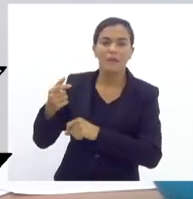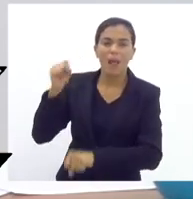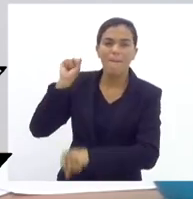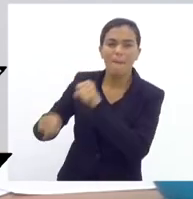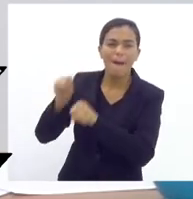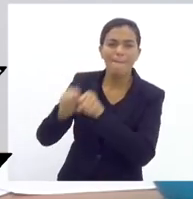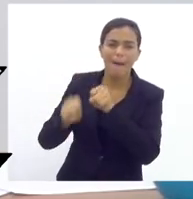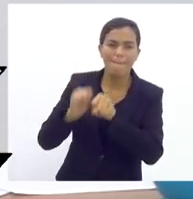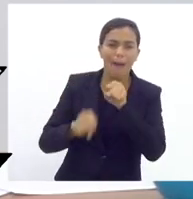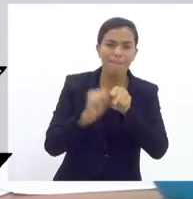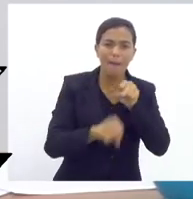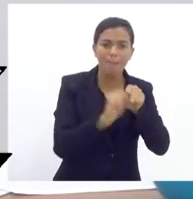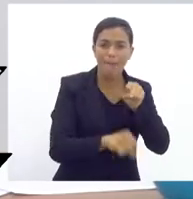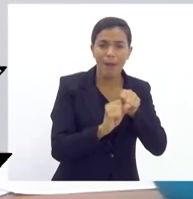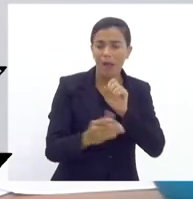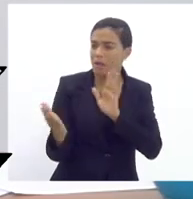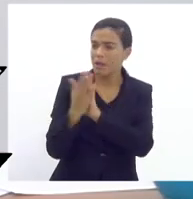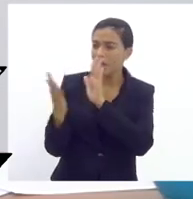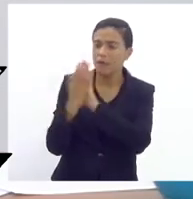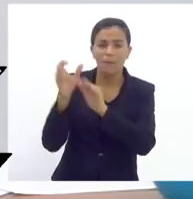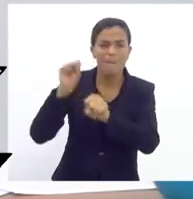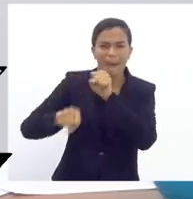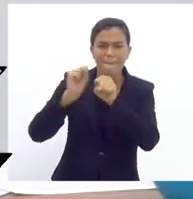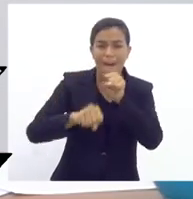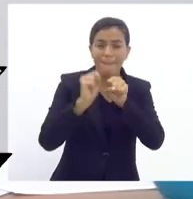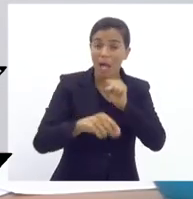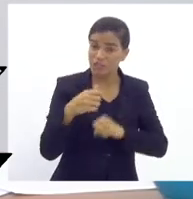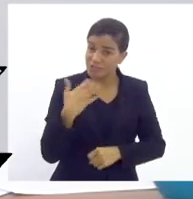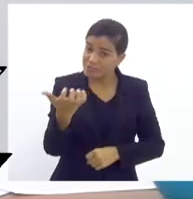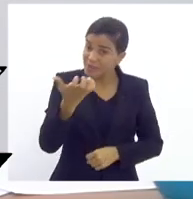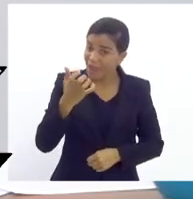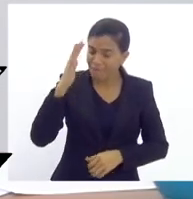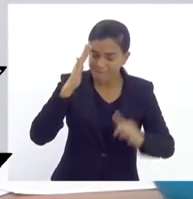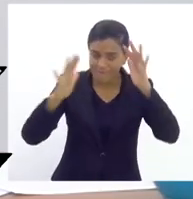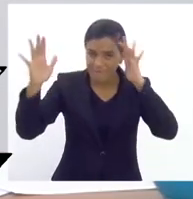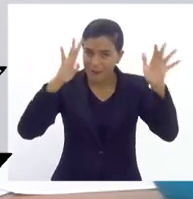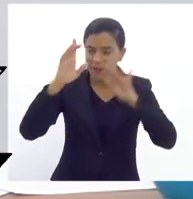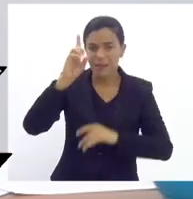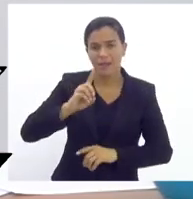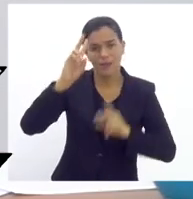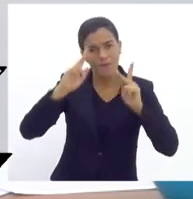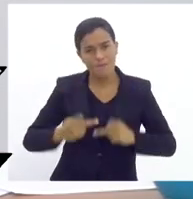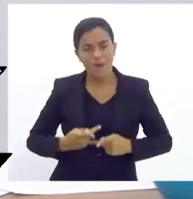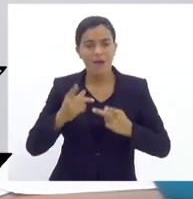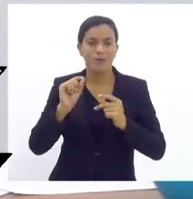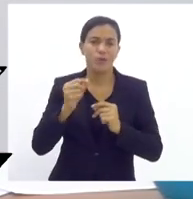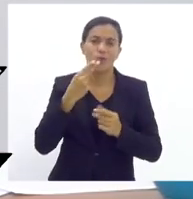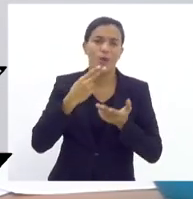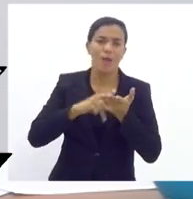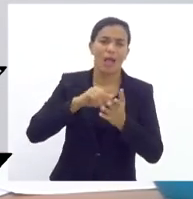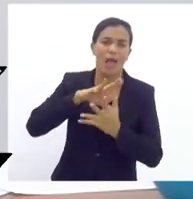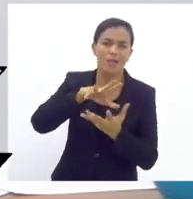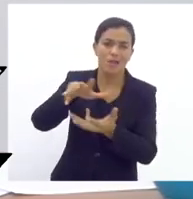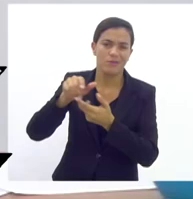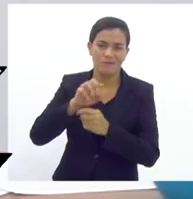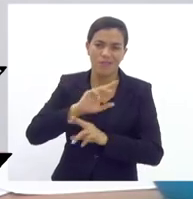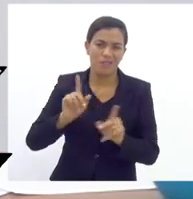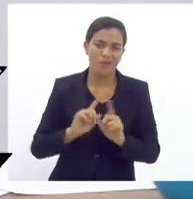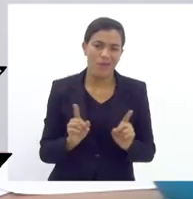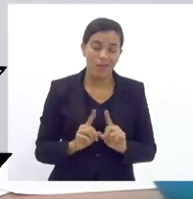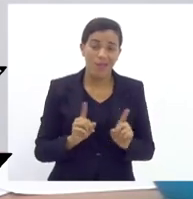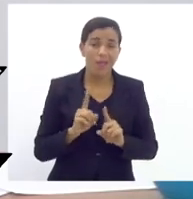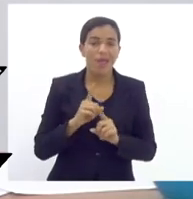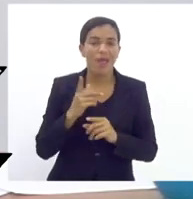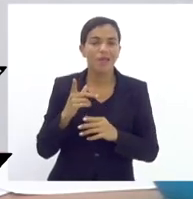é trabalhar com Direitos Humanos a gente quer que os direitos humanos sejam uma realidade porque não é uma carta Universal não é algo que tá